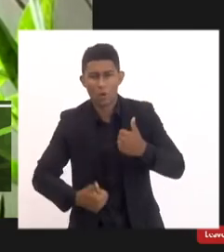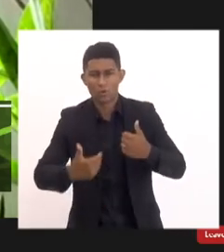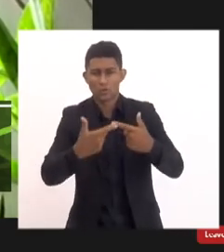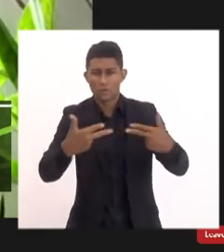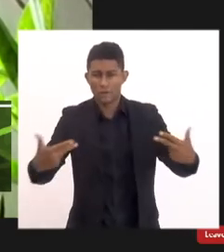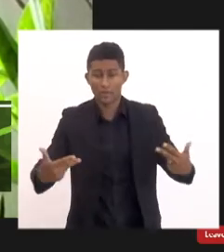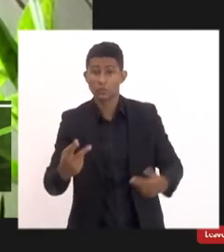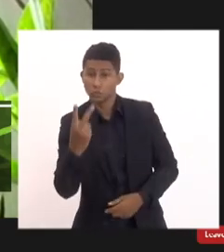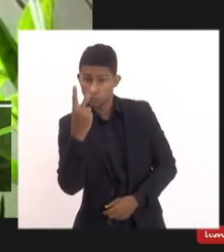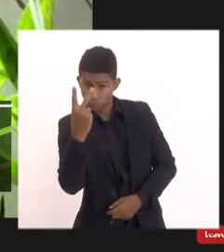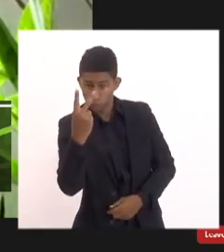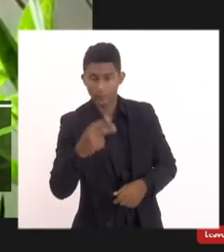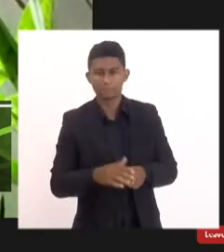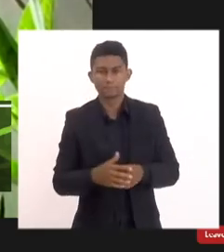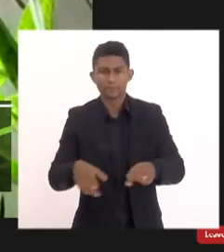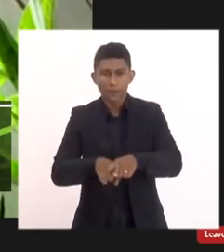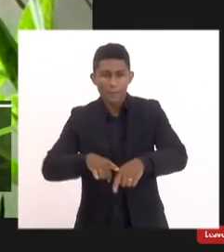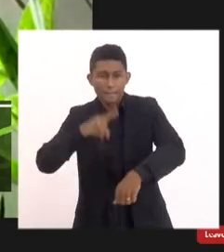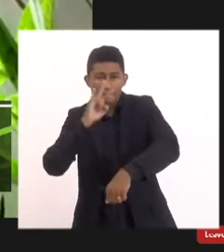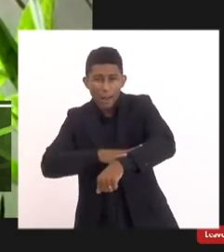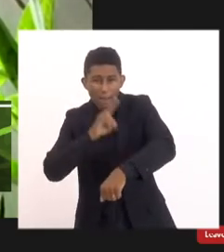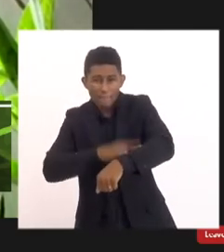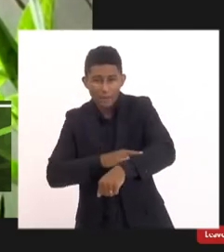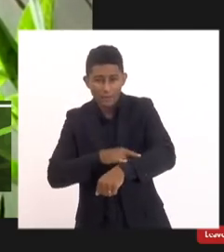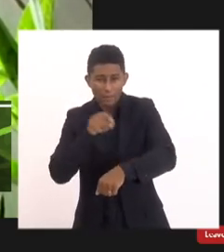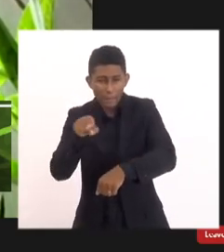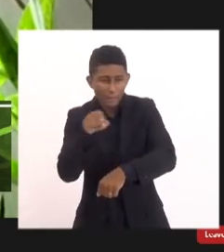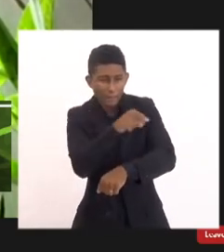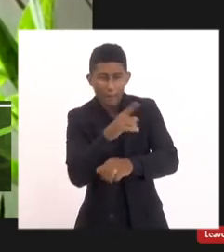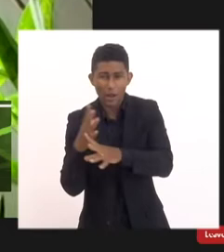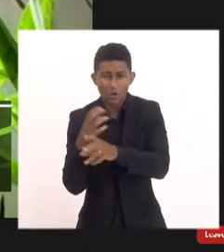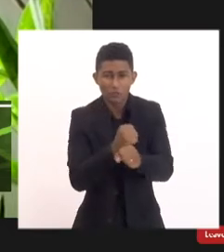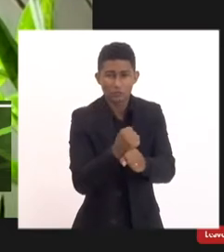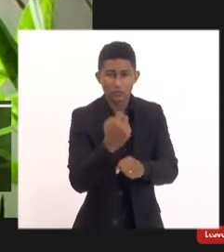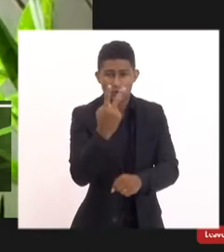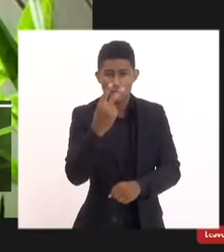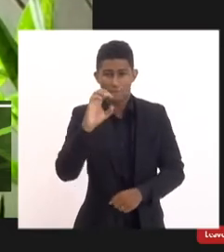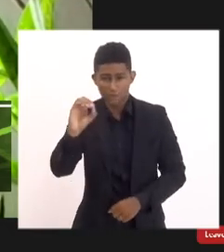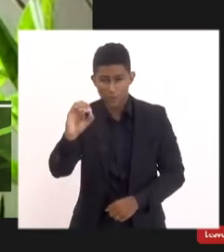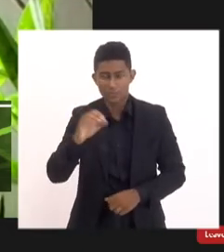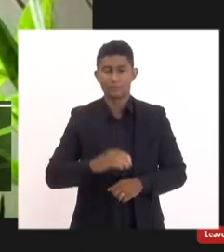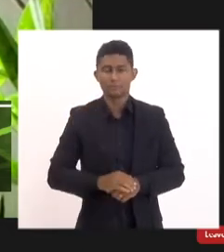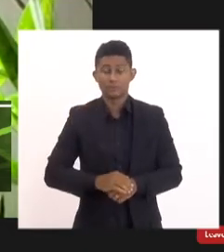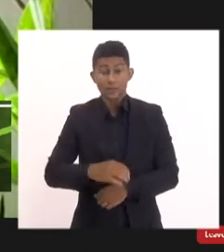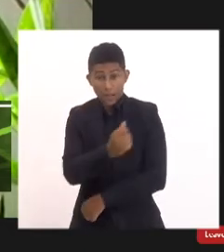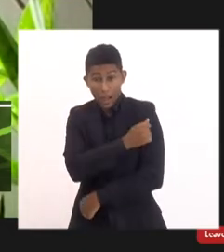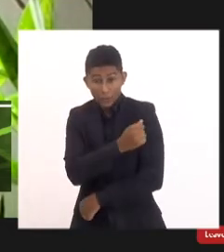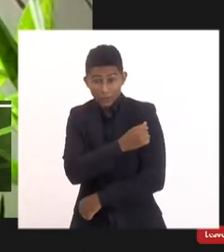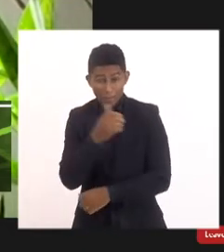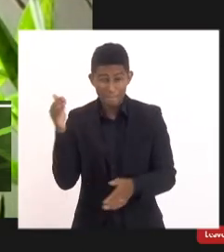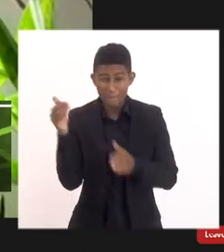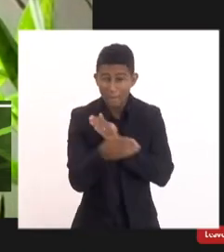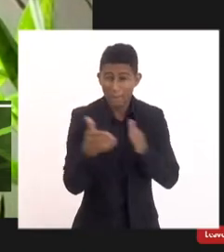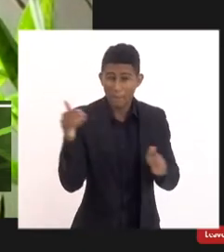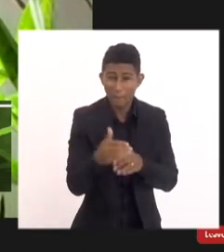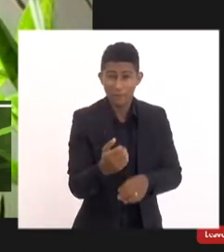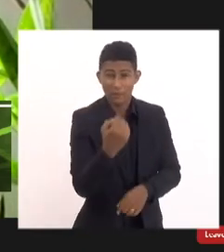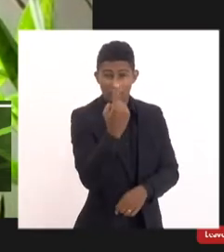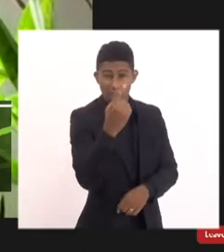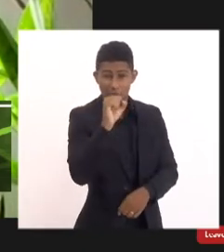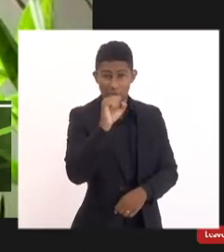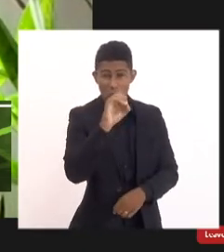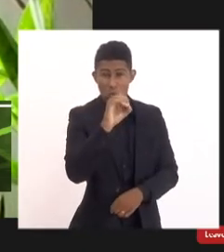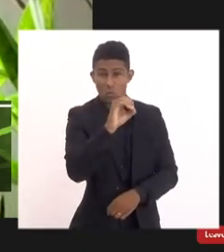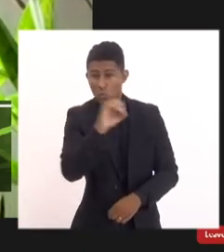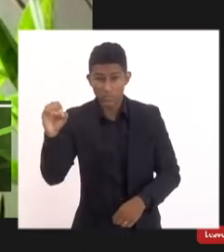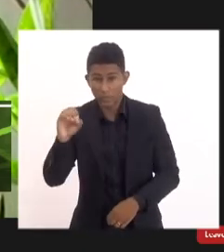mais de 20 banheiros. Eu tenho mais de 1.800 alunos e eu tenho 4 pessoas